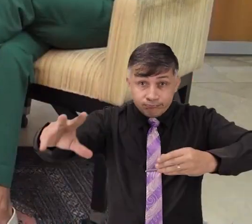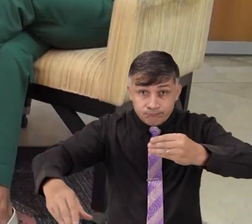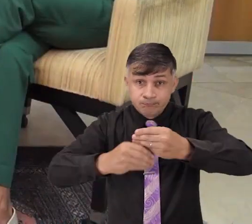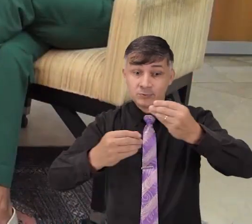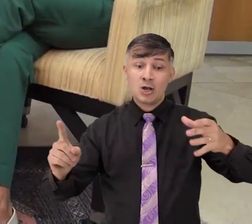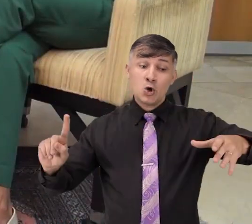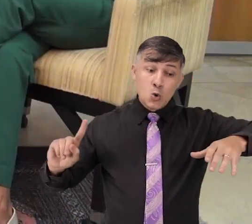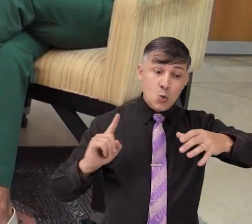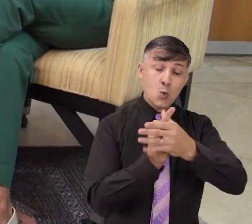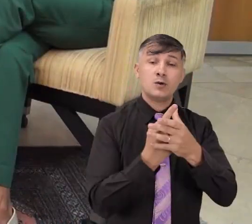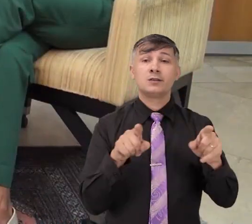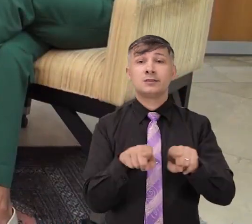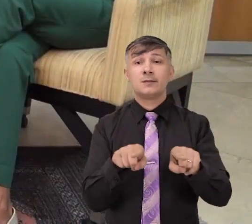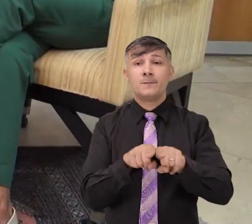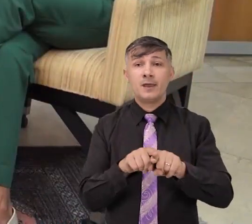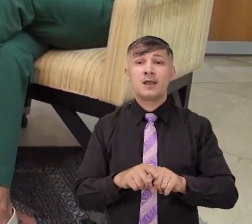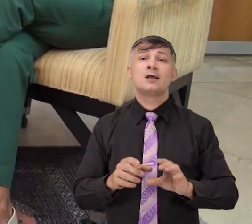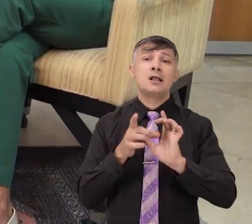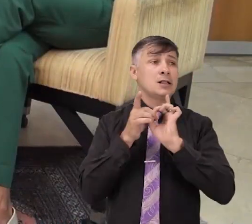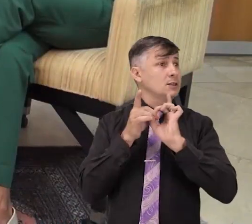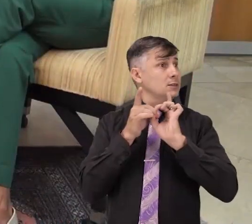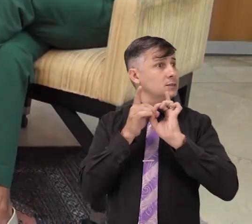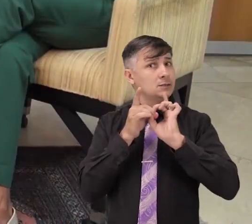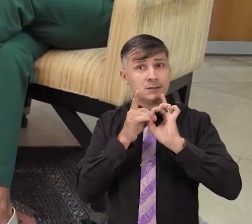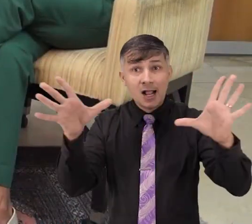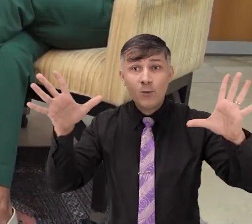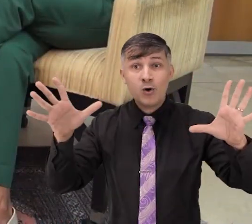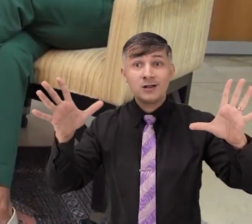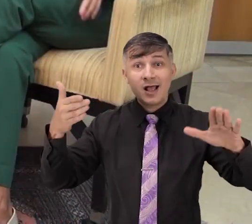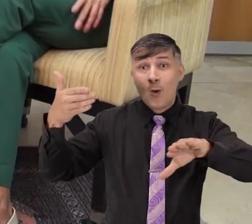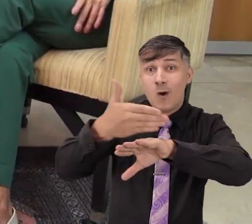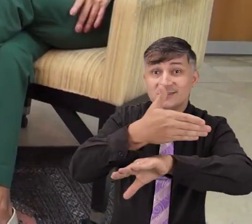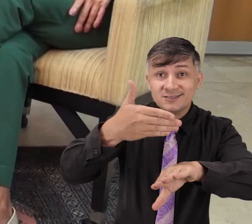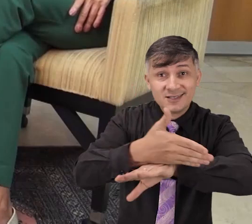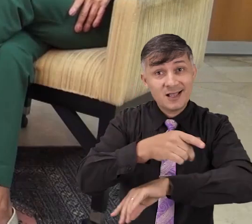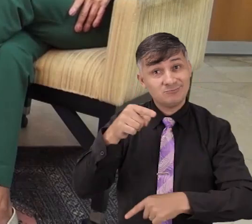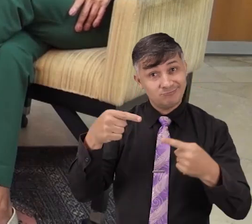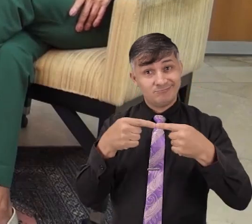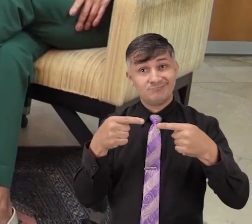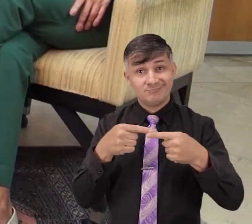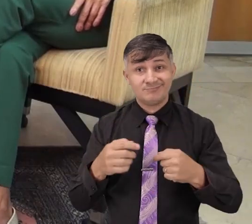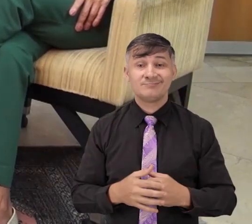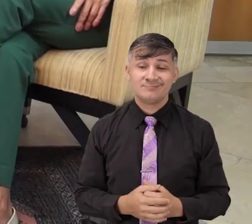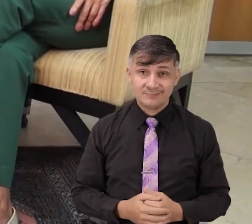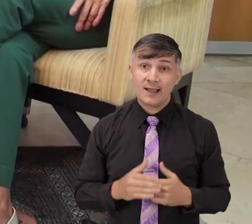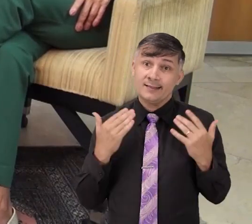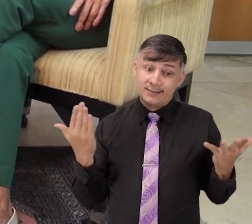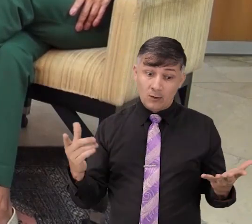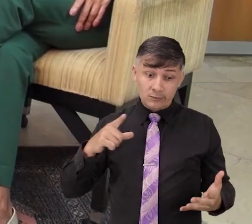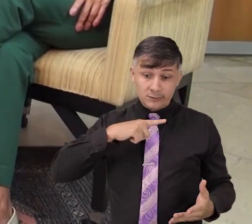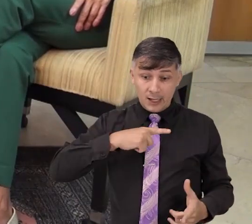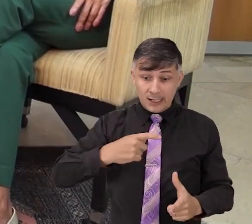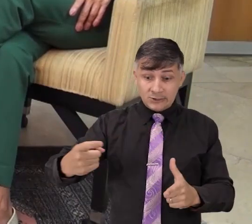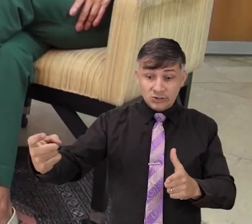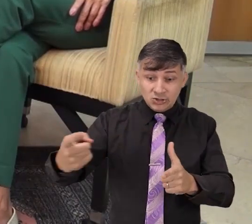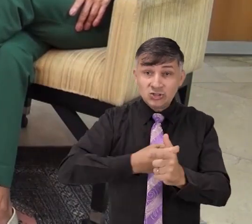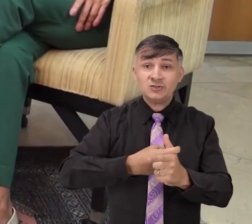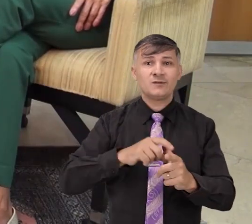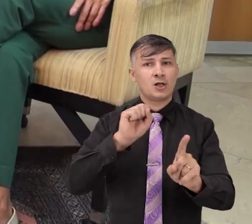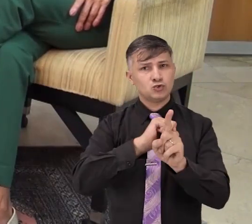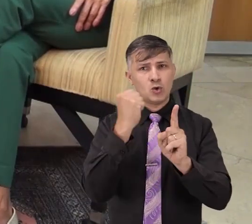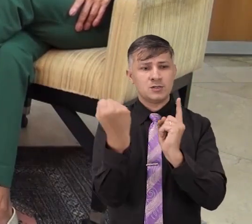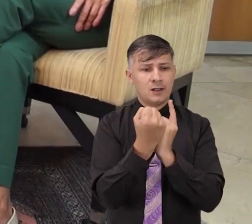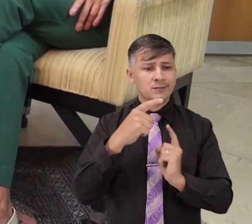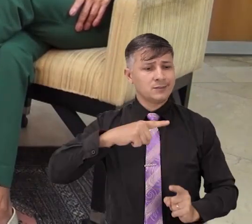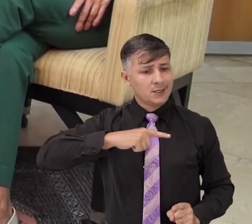e democratizar, né, na verdade, os acessos. Né? Exatamente. É. Então, são dívidas que a sociedade tem com as